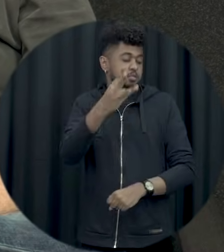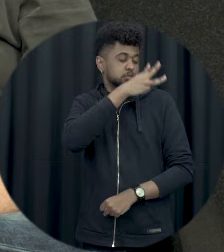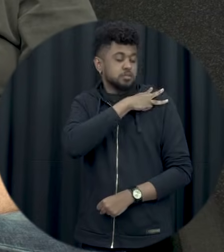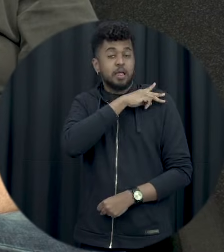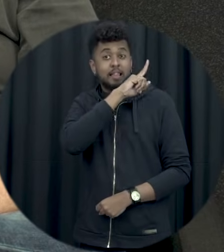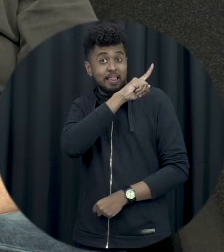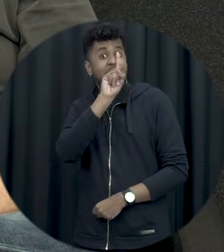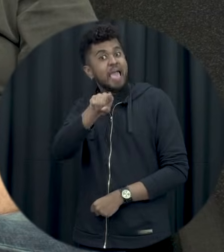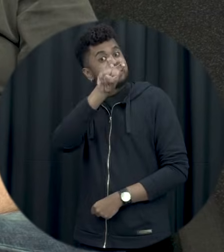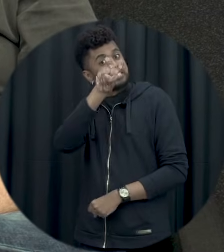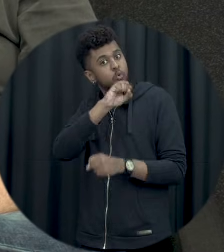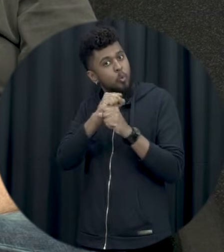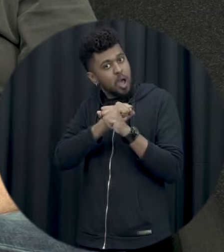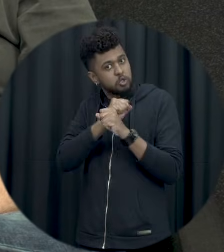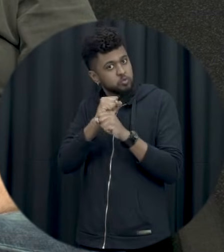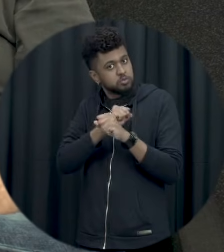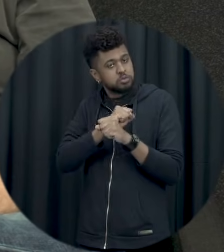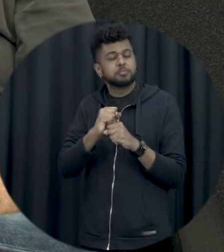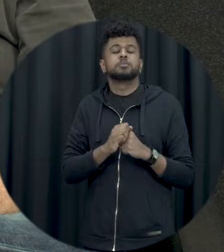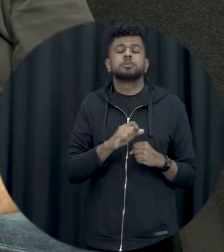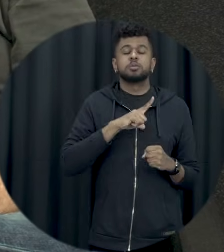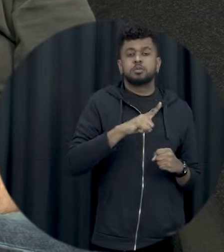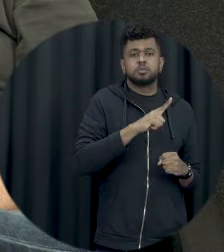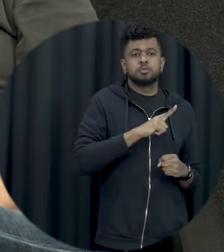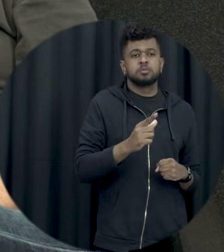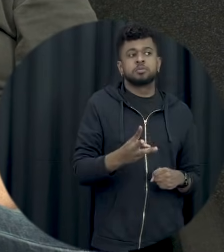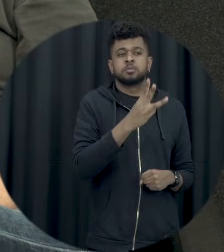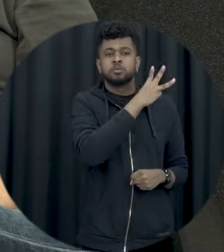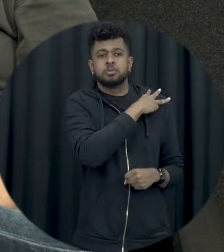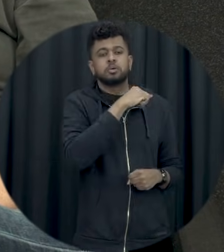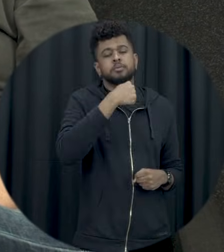anos. E no ensino médio eu tive vários